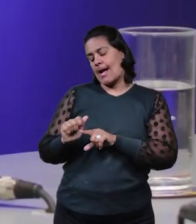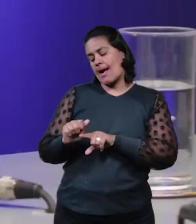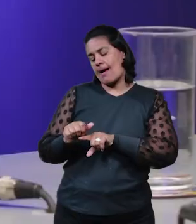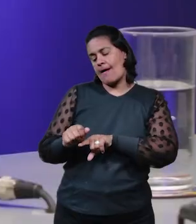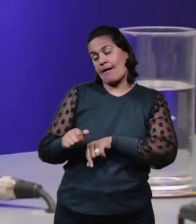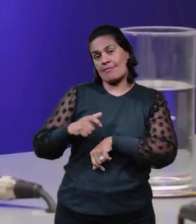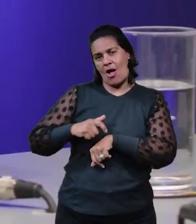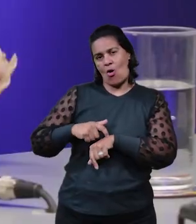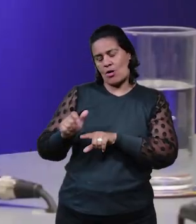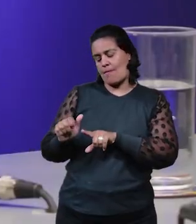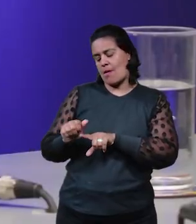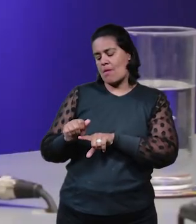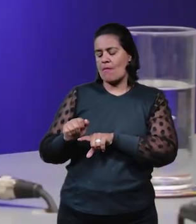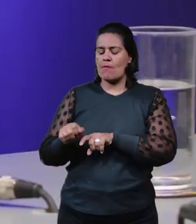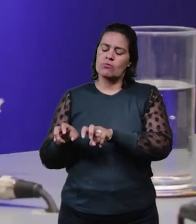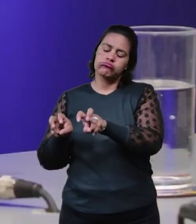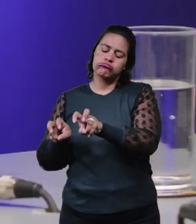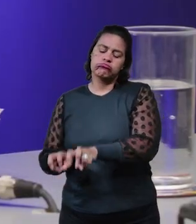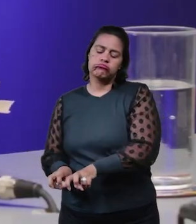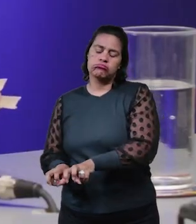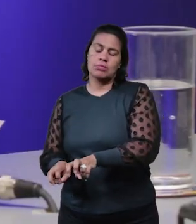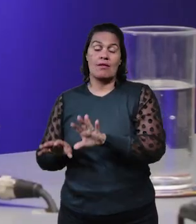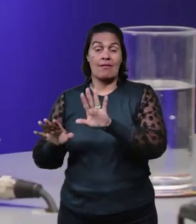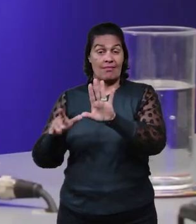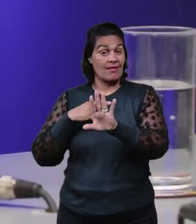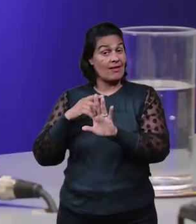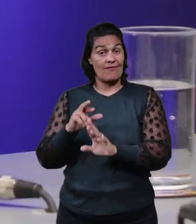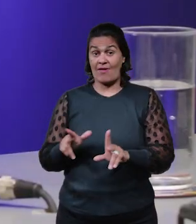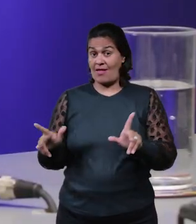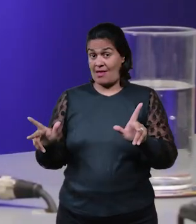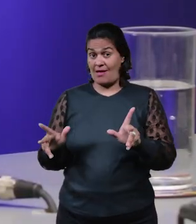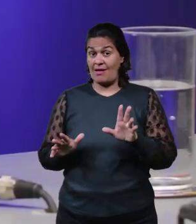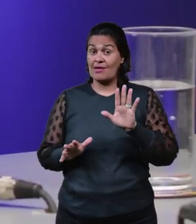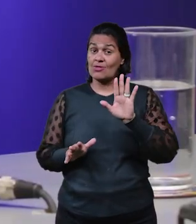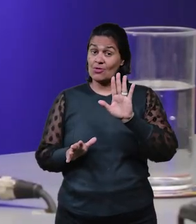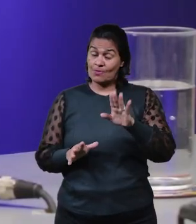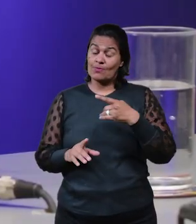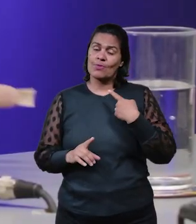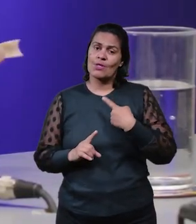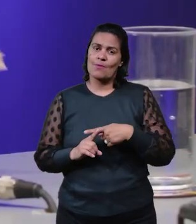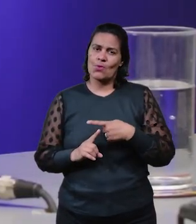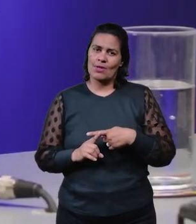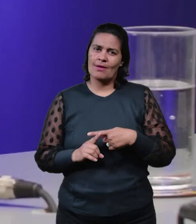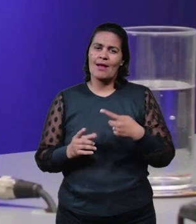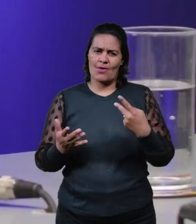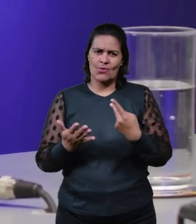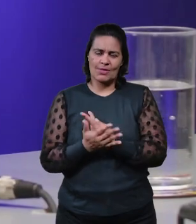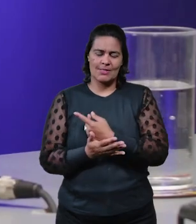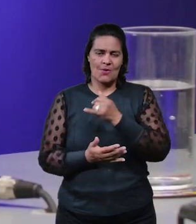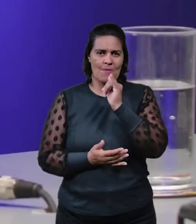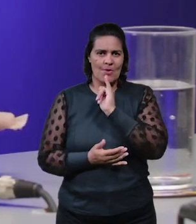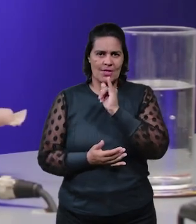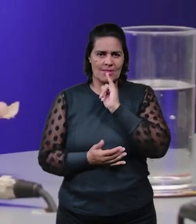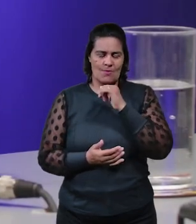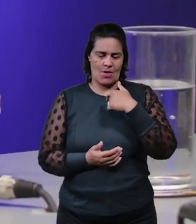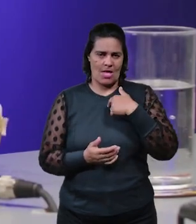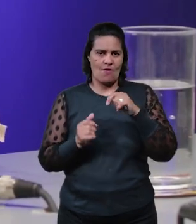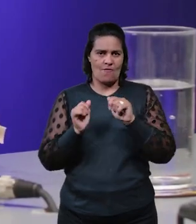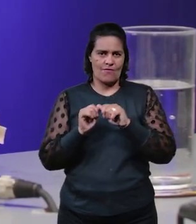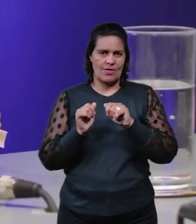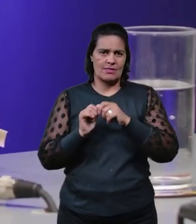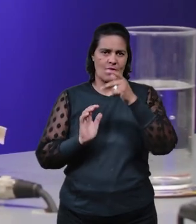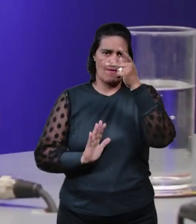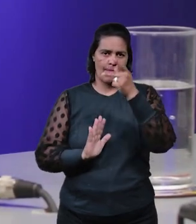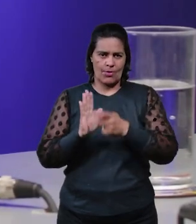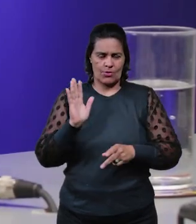hora, agendamentos. A gente tem essa diferença por conta que, recentemente, inclusive, eu tenho feito parte de um projeto que é o Tranças